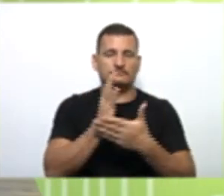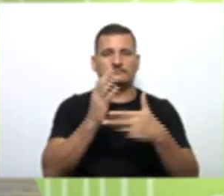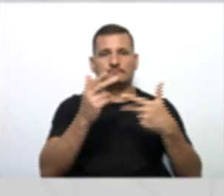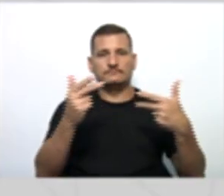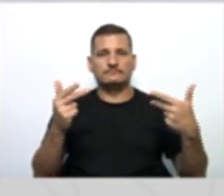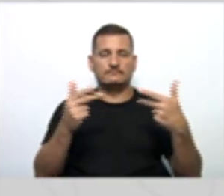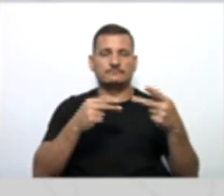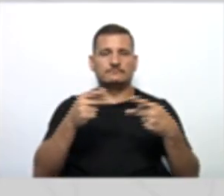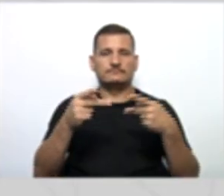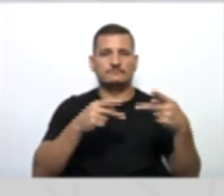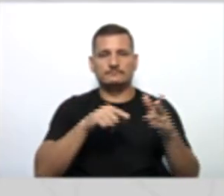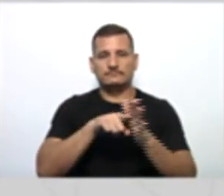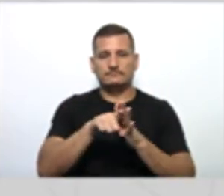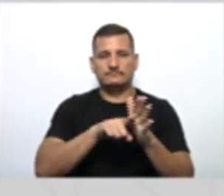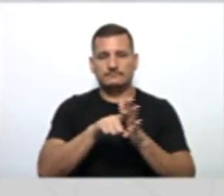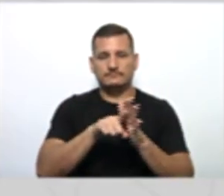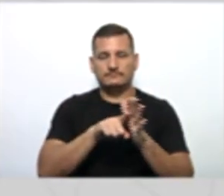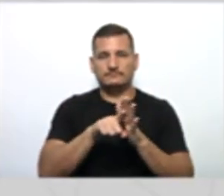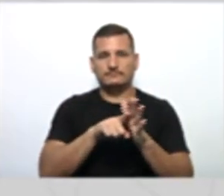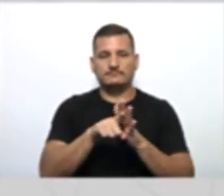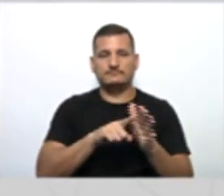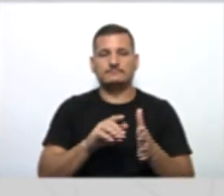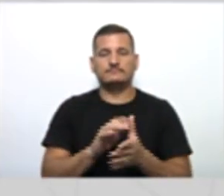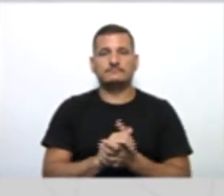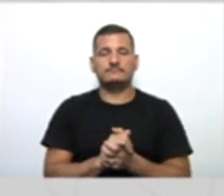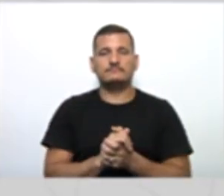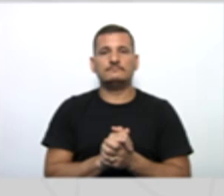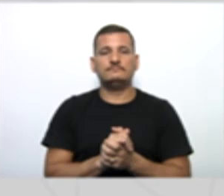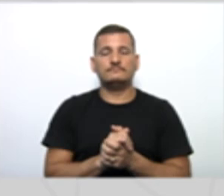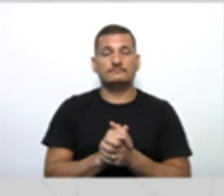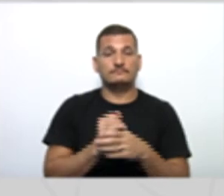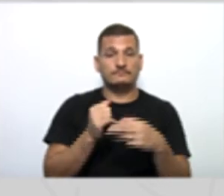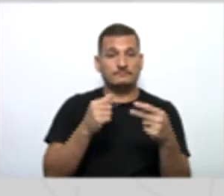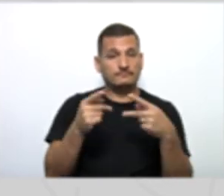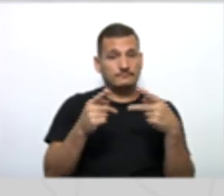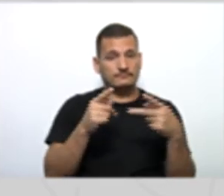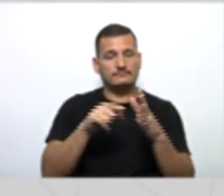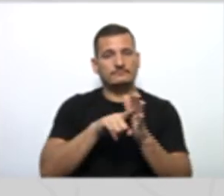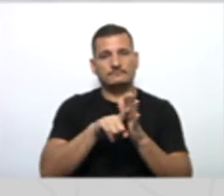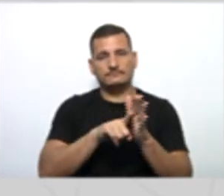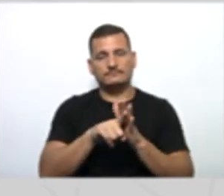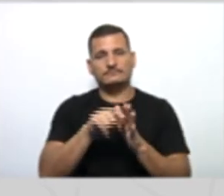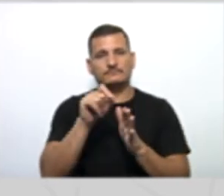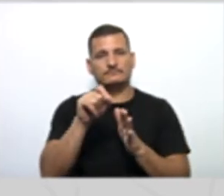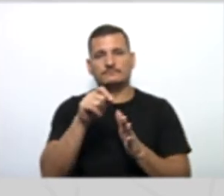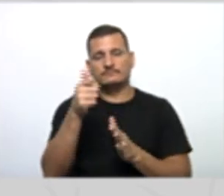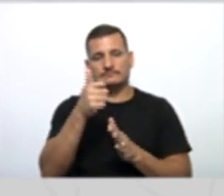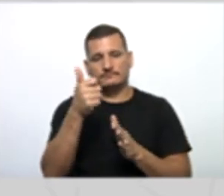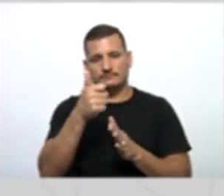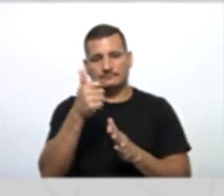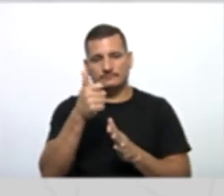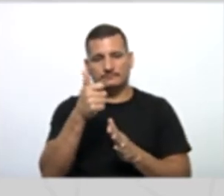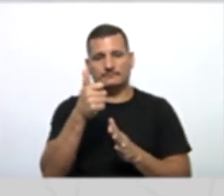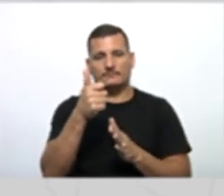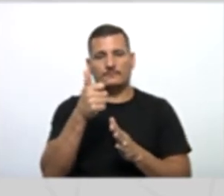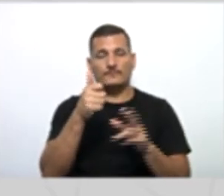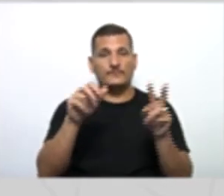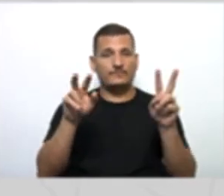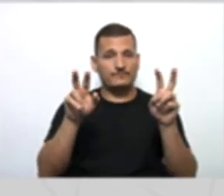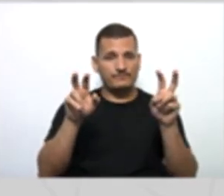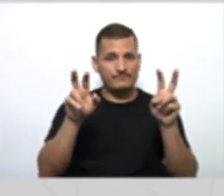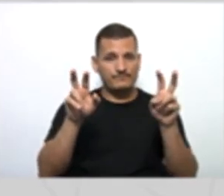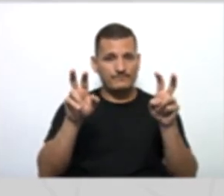de pesquisa. Então, o projeto de pesquisa, a proposta era primeiro, a partir lá do tema do estágio, né, que